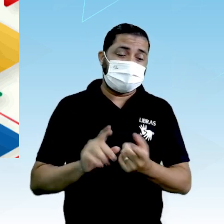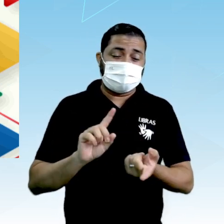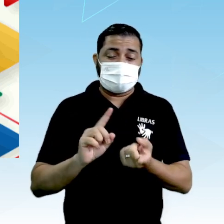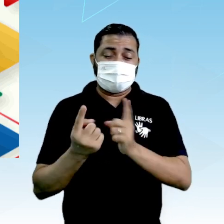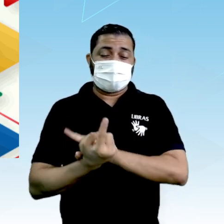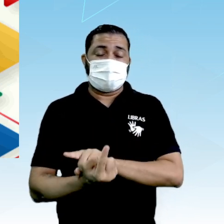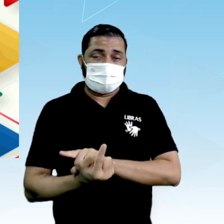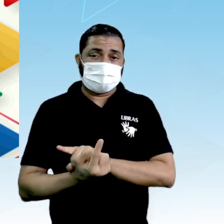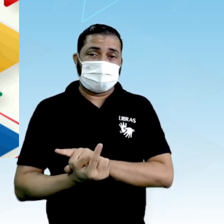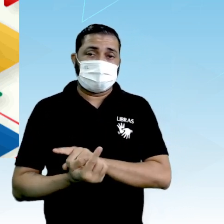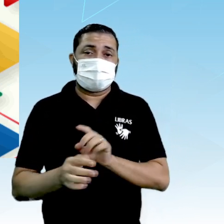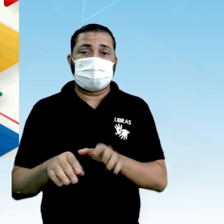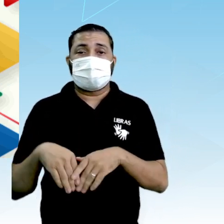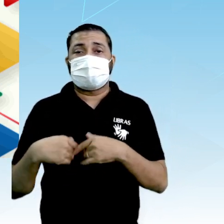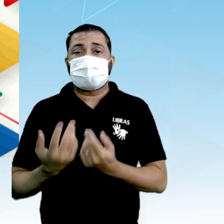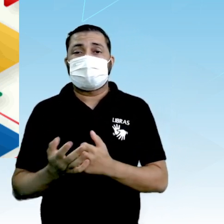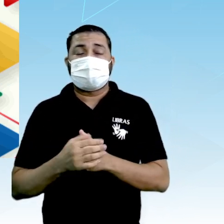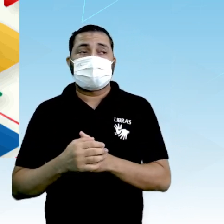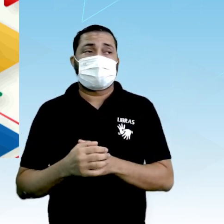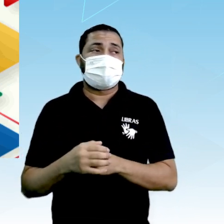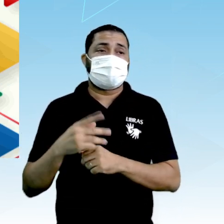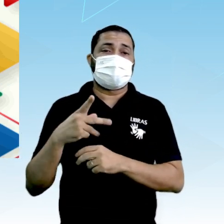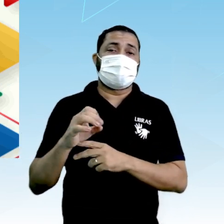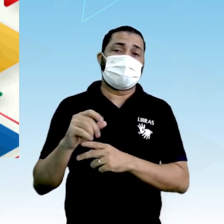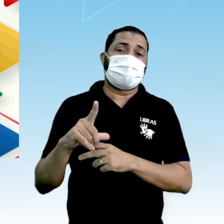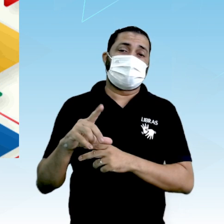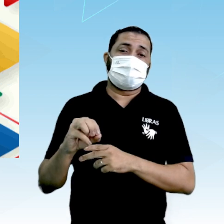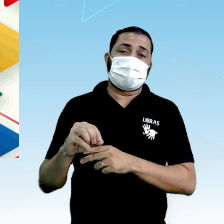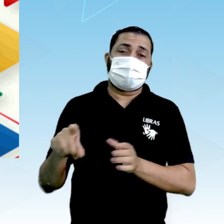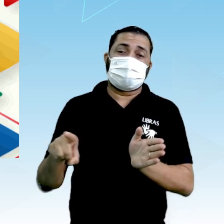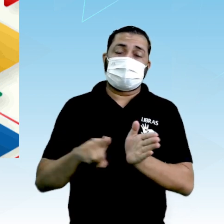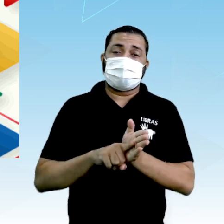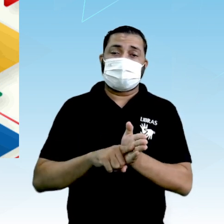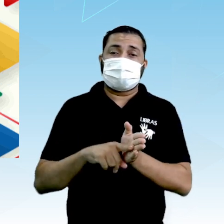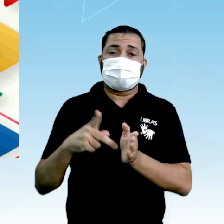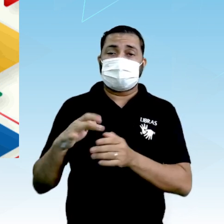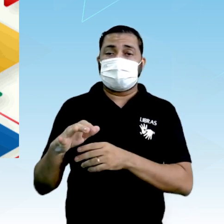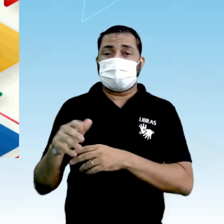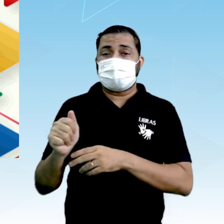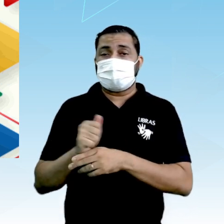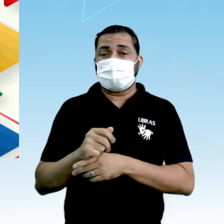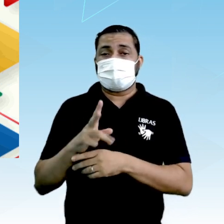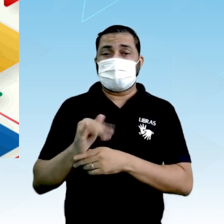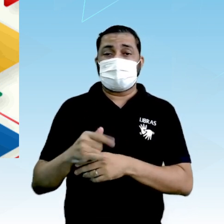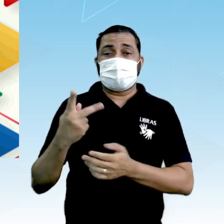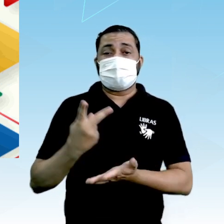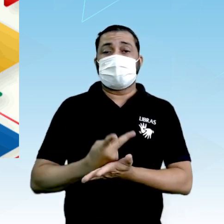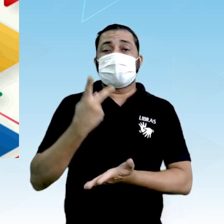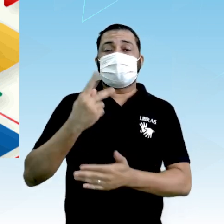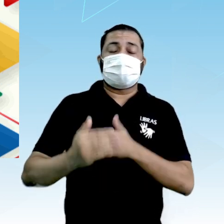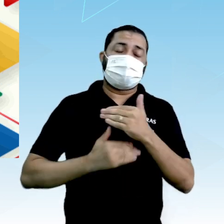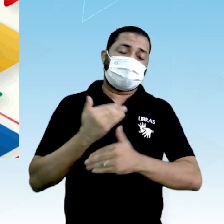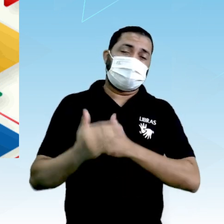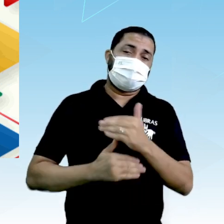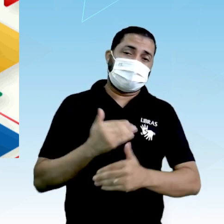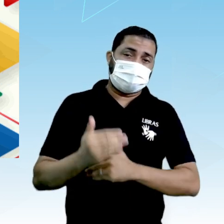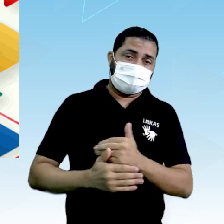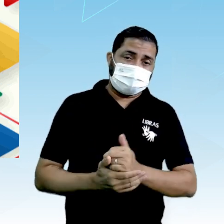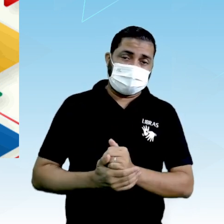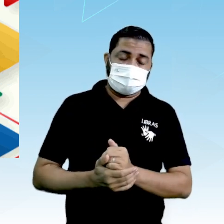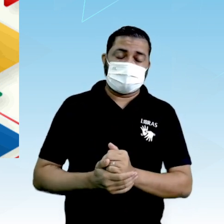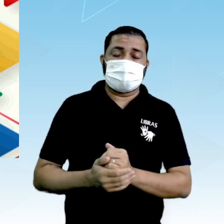invertido. Então veja, o polo negativo da pilha é onde vai acontecer o processo, ou melhor,